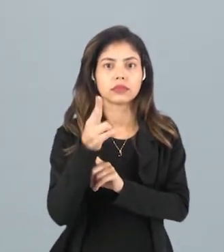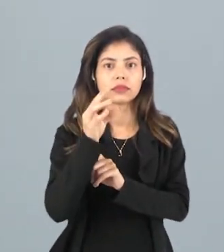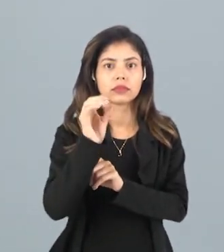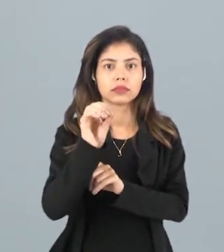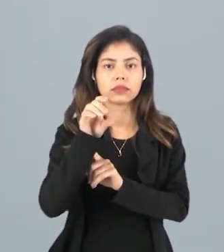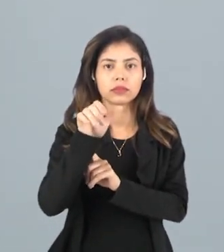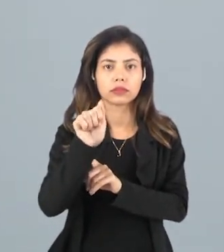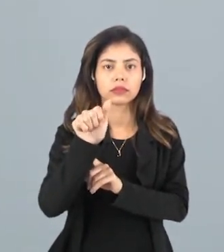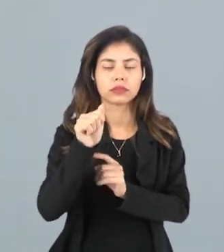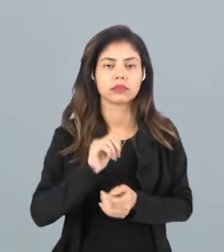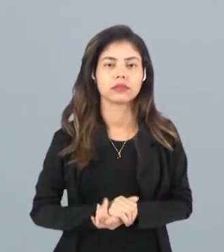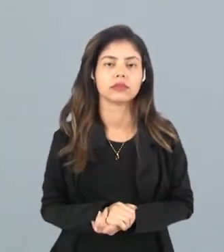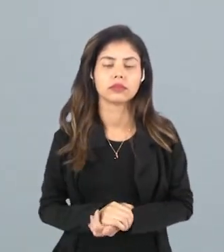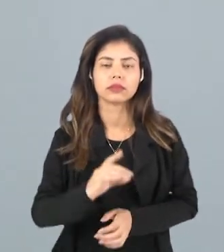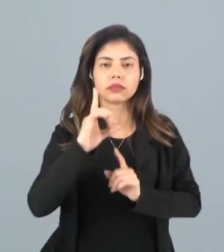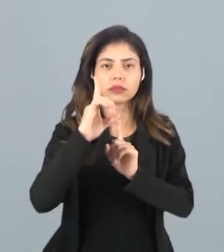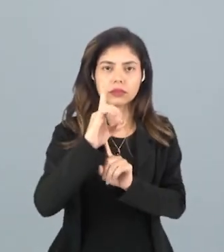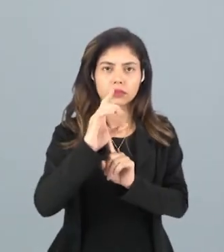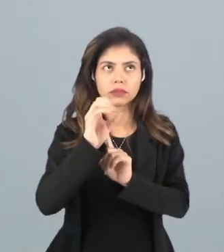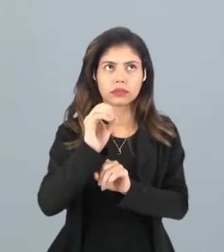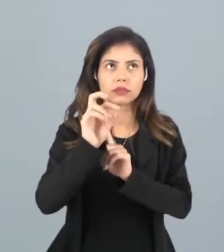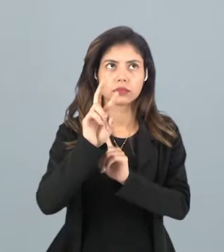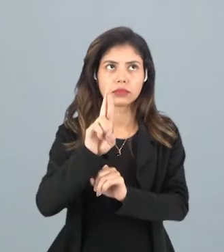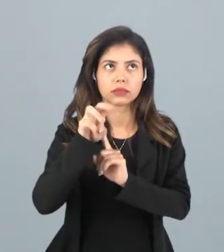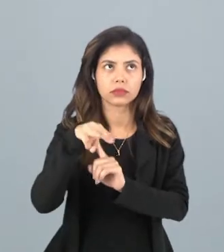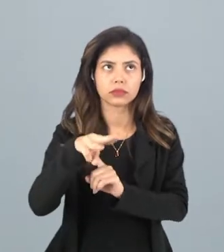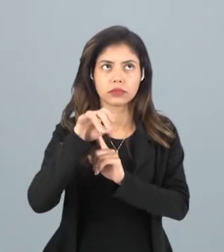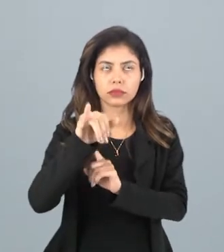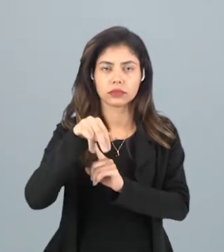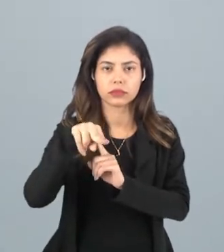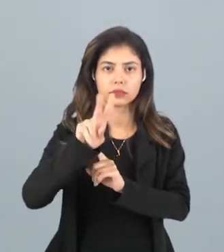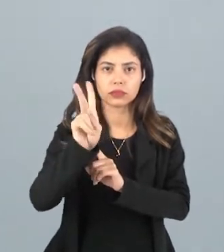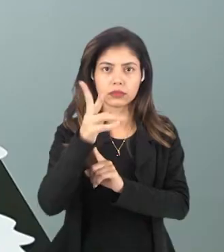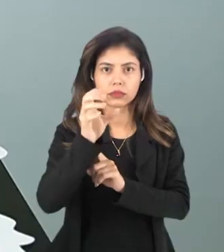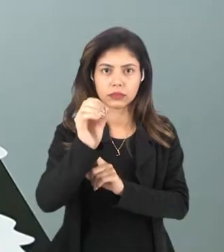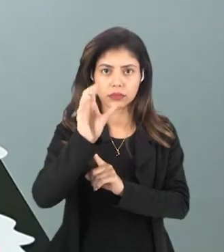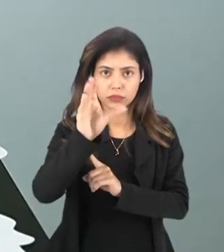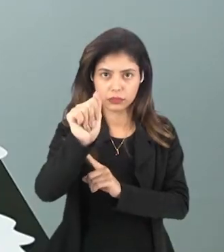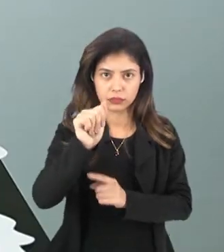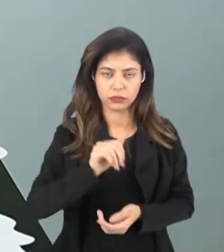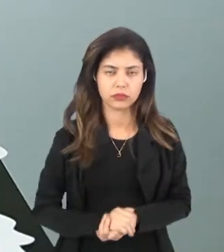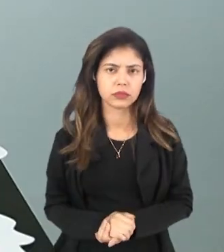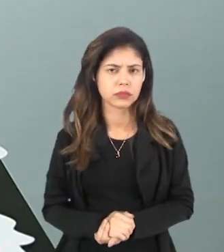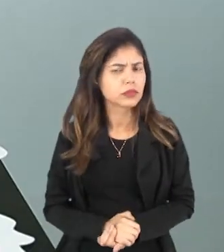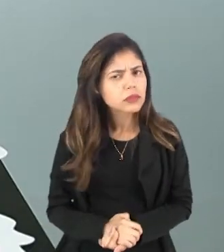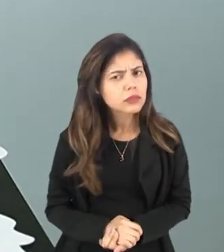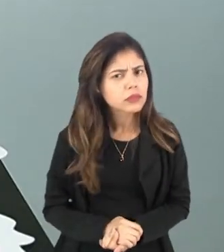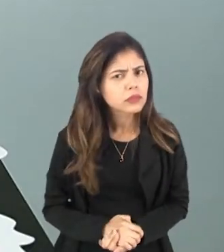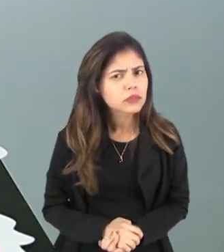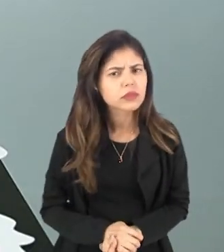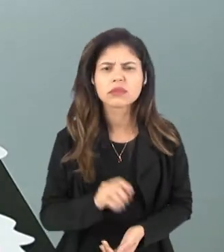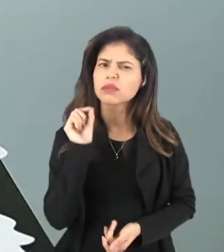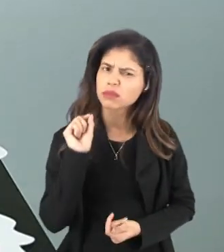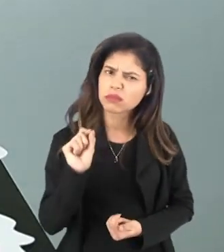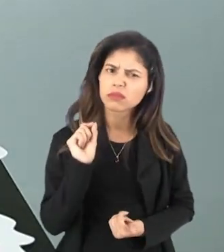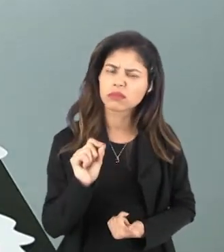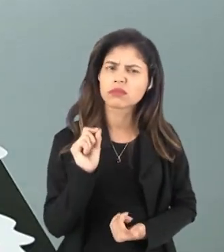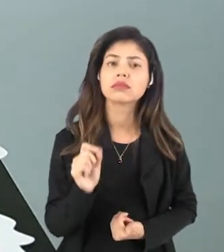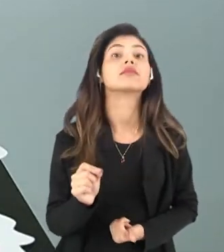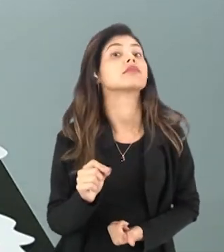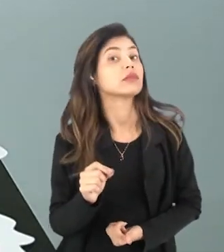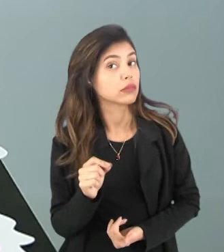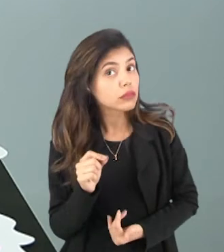Vamos ler novamente dorminhoca dorminhoca é o que